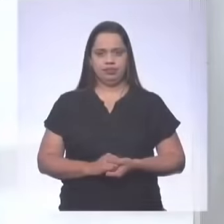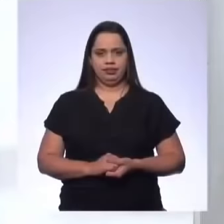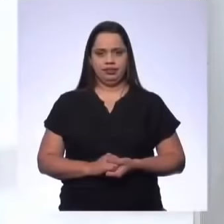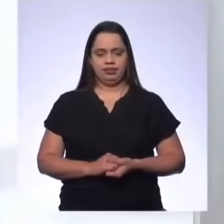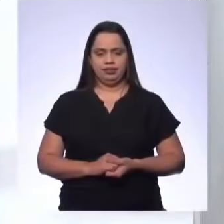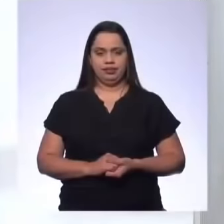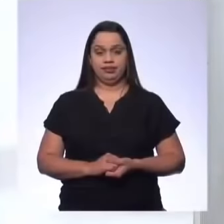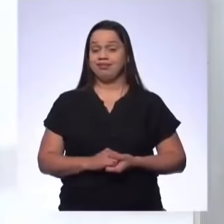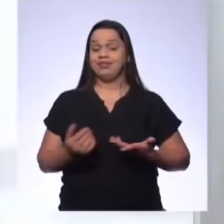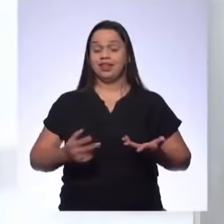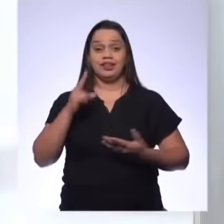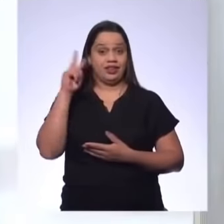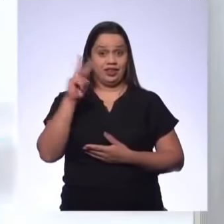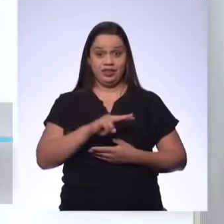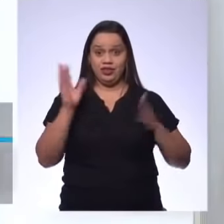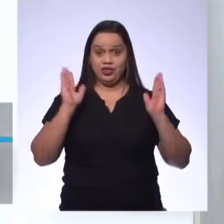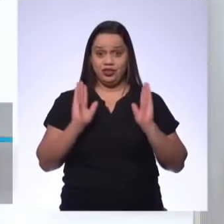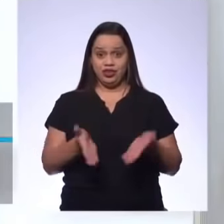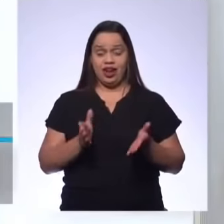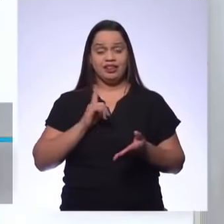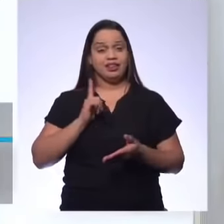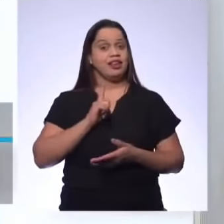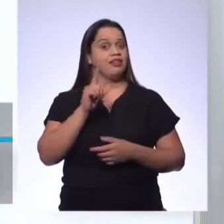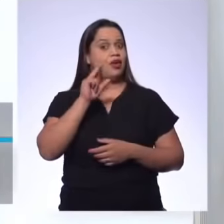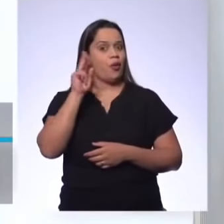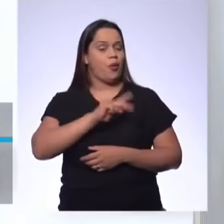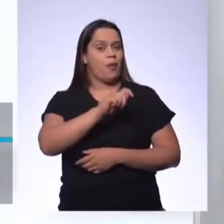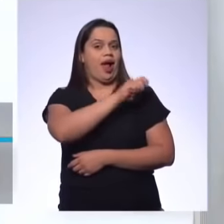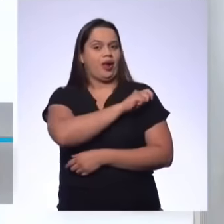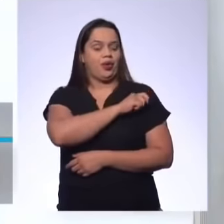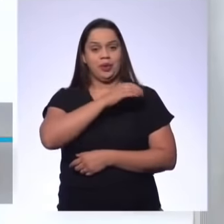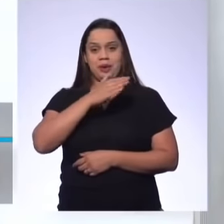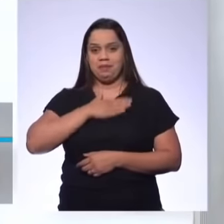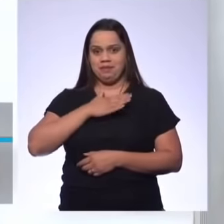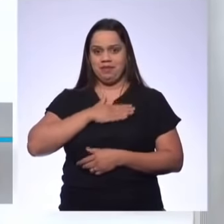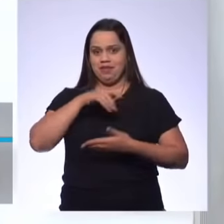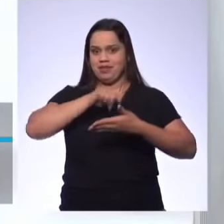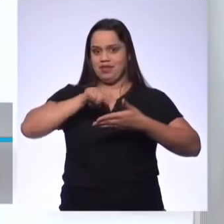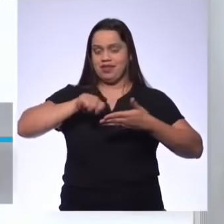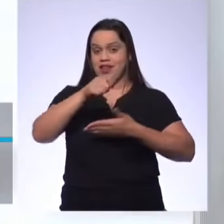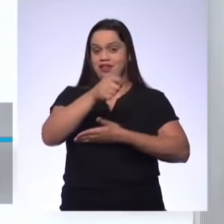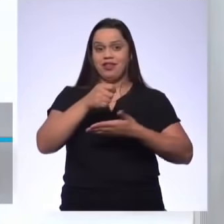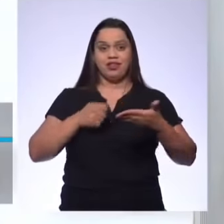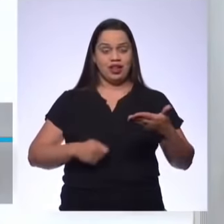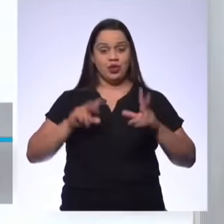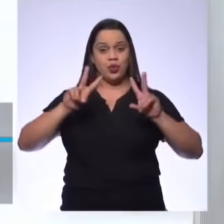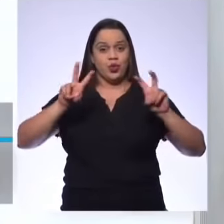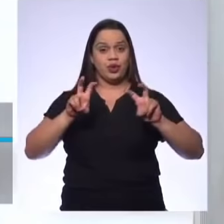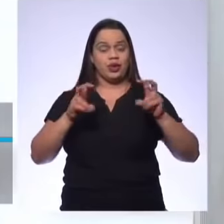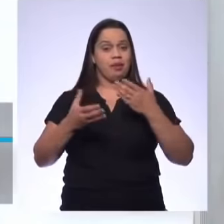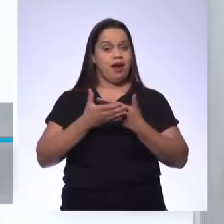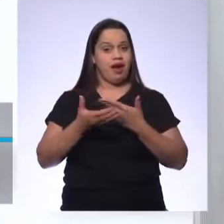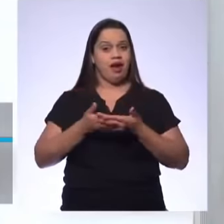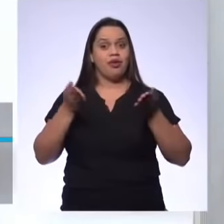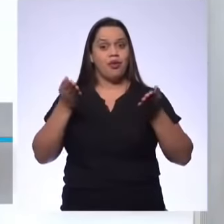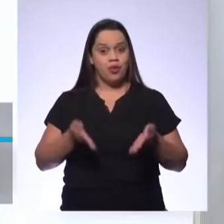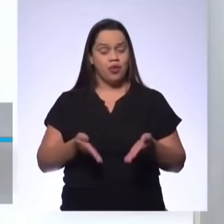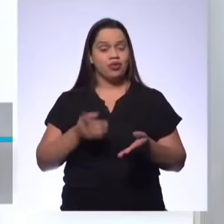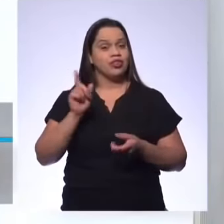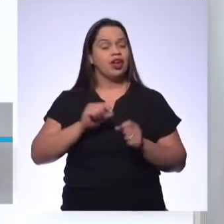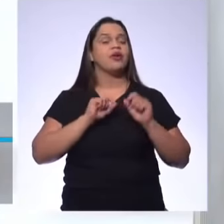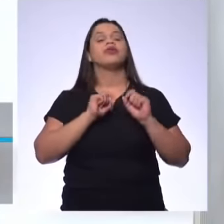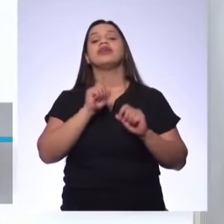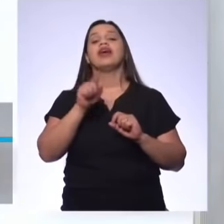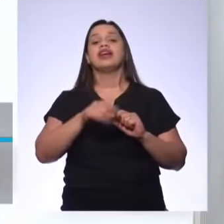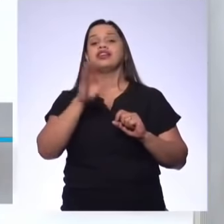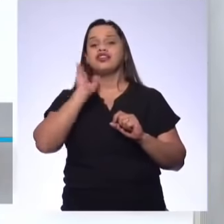como vocês viram pessoal eu pedi para uma aluna minha escrever um texto com o tema da aula de vocês que é uma matéria